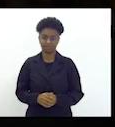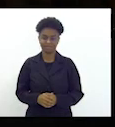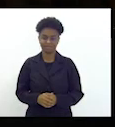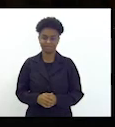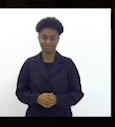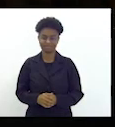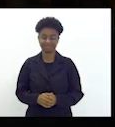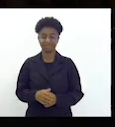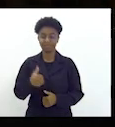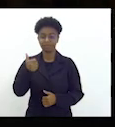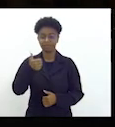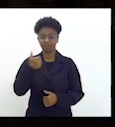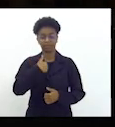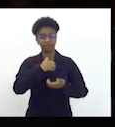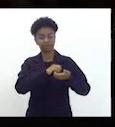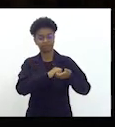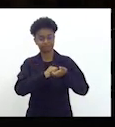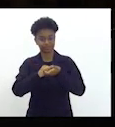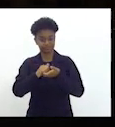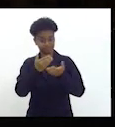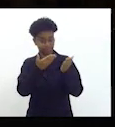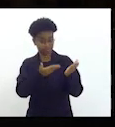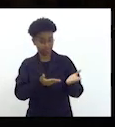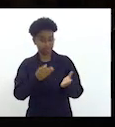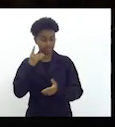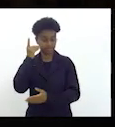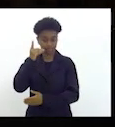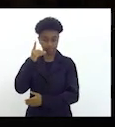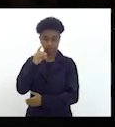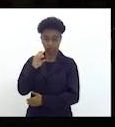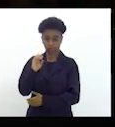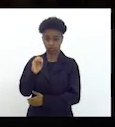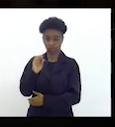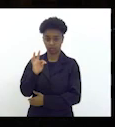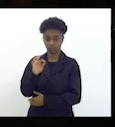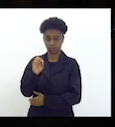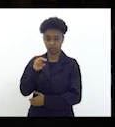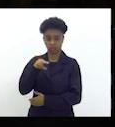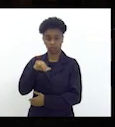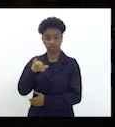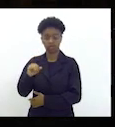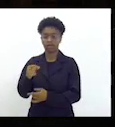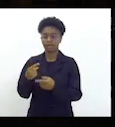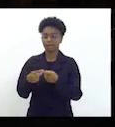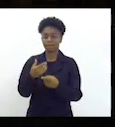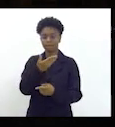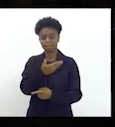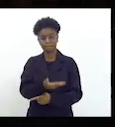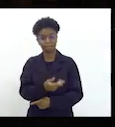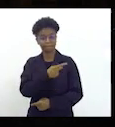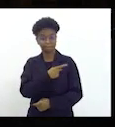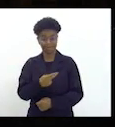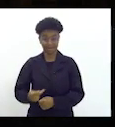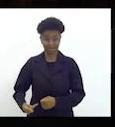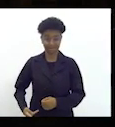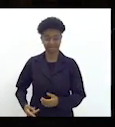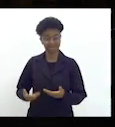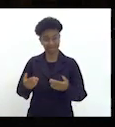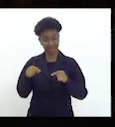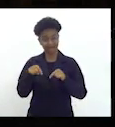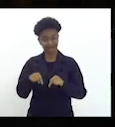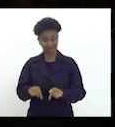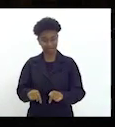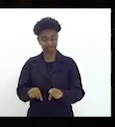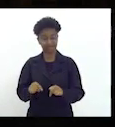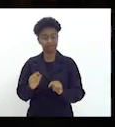era o cumprimentando a vossa excelência Deputado Antônio de tá presidindo o